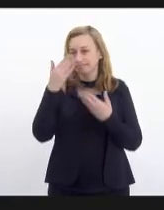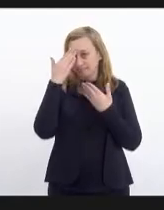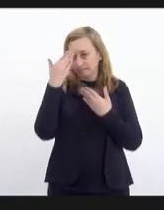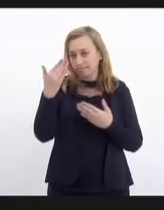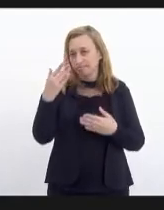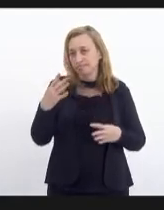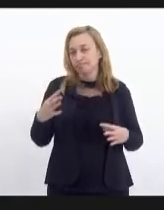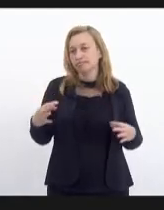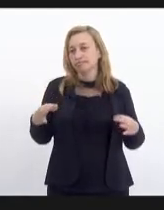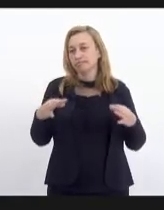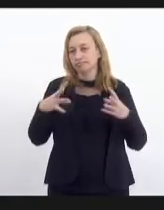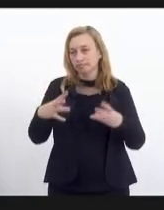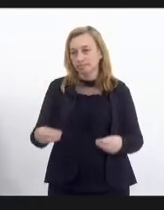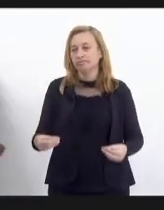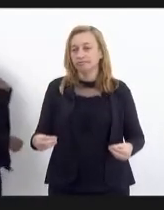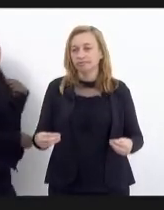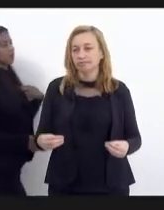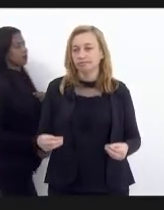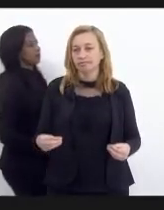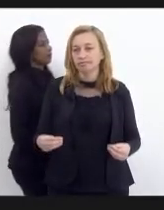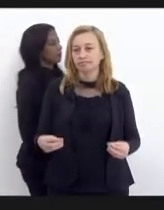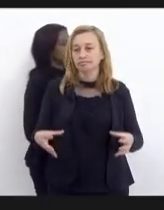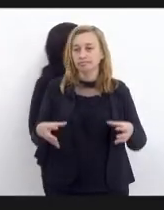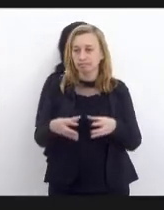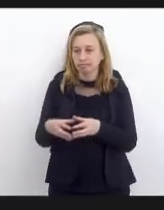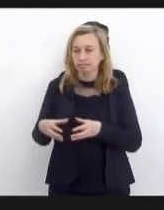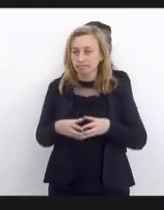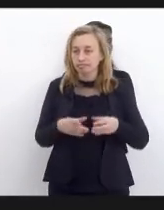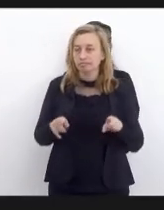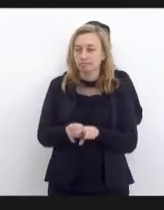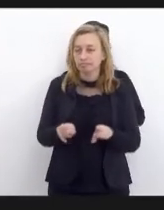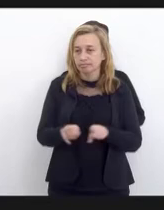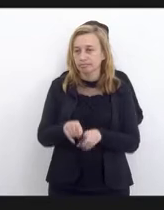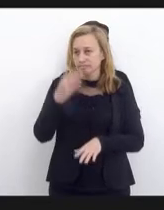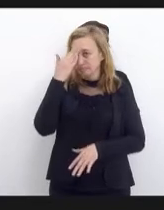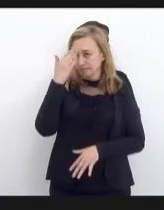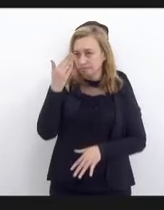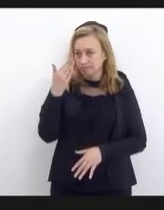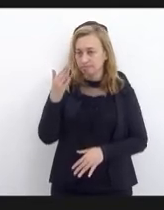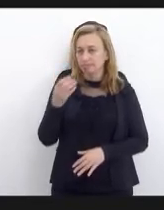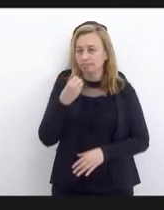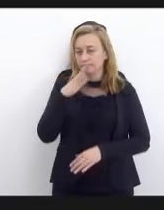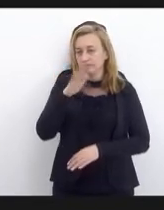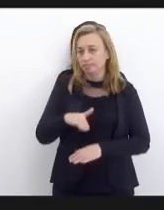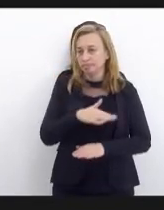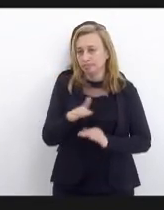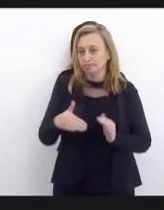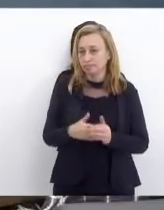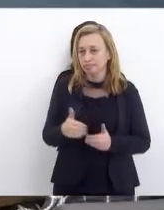todos, todas as comissões também, tá? Muito obrigado aí. Uma boa tarde aí.